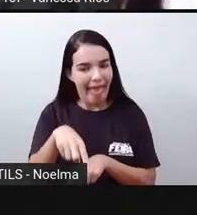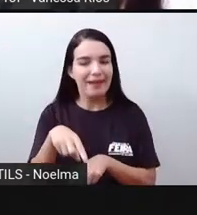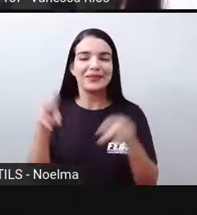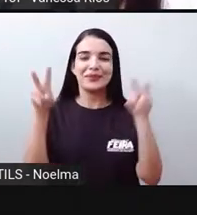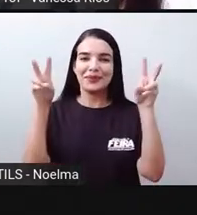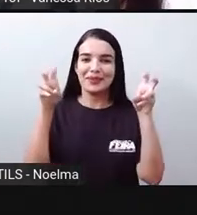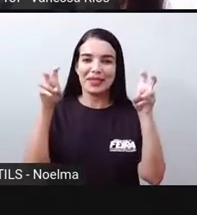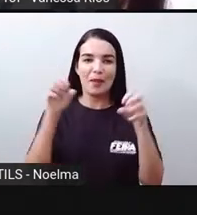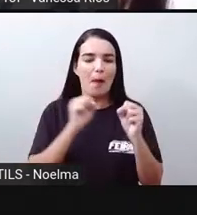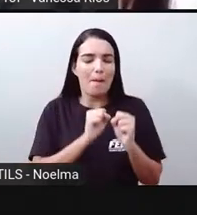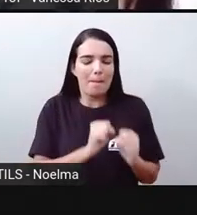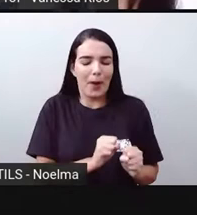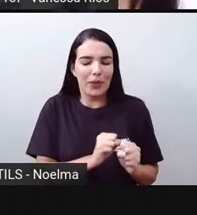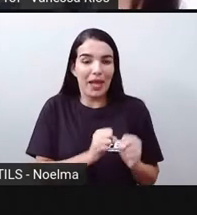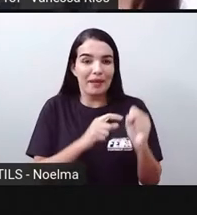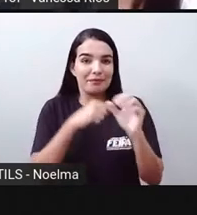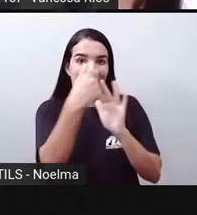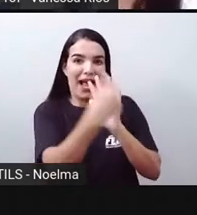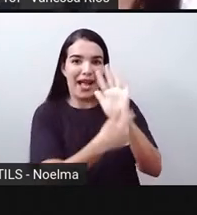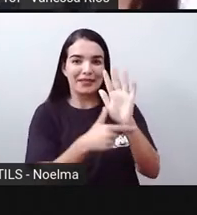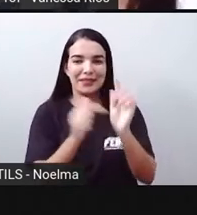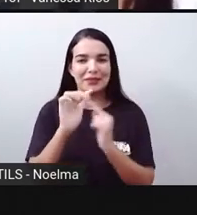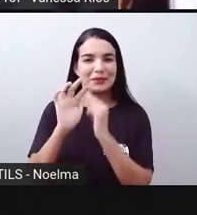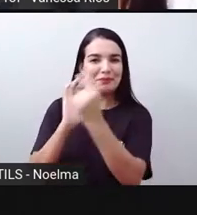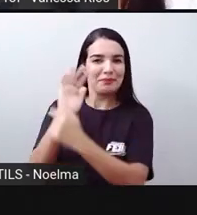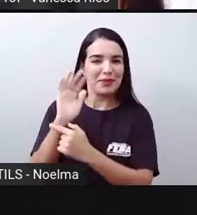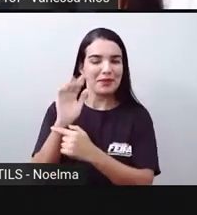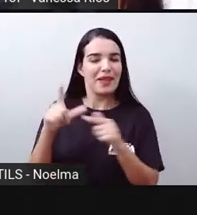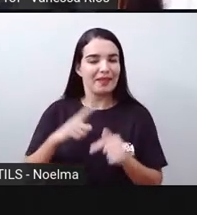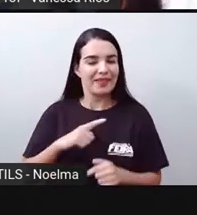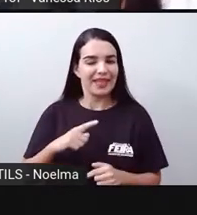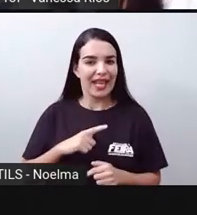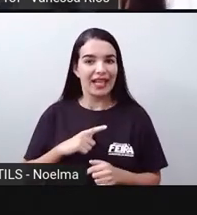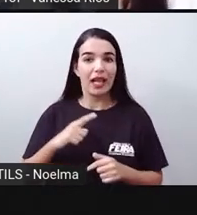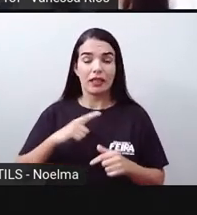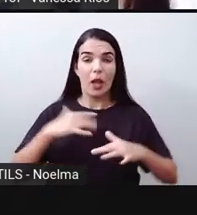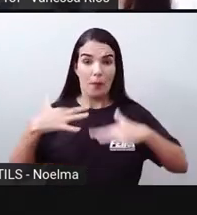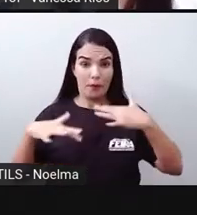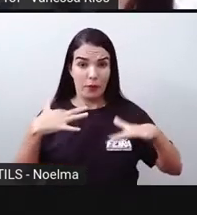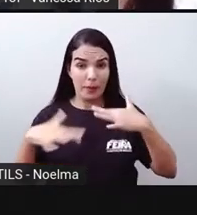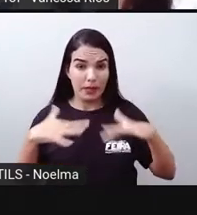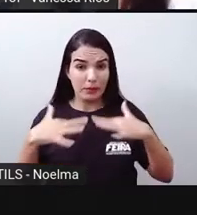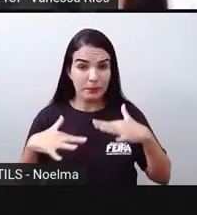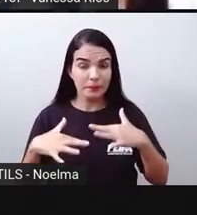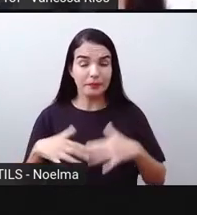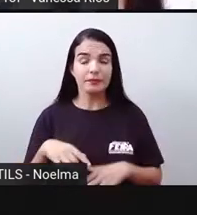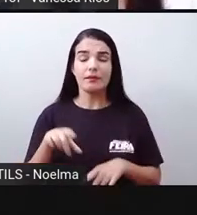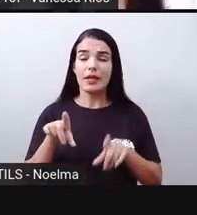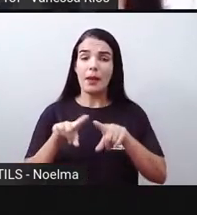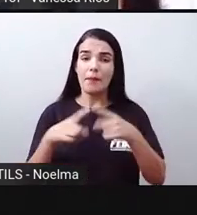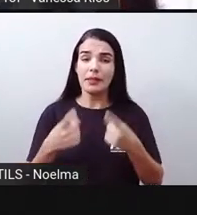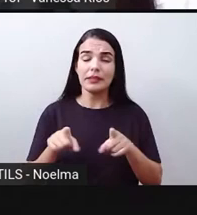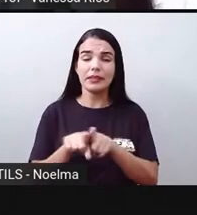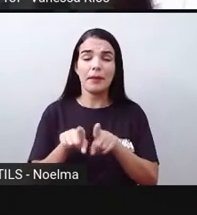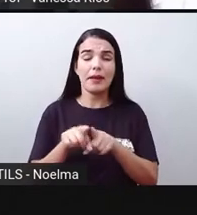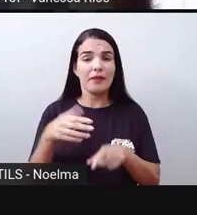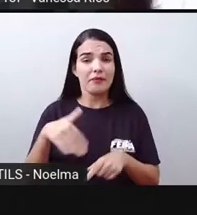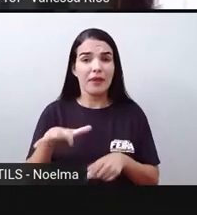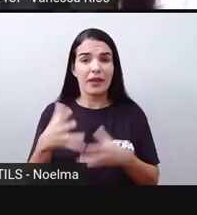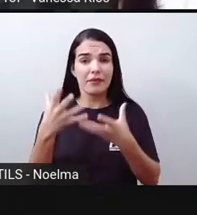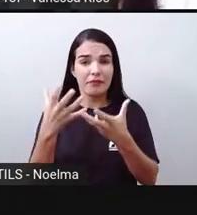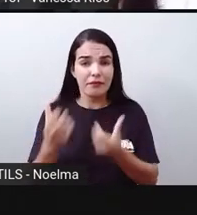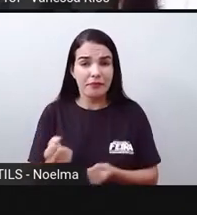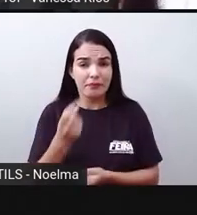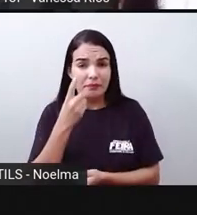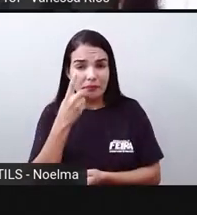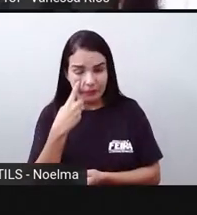esse poder que as nossas mãos têm, não só em relação à movimentação, mas também a gente vai observar aí